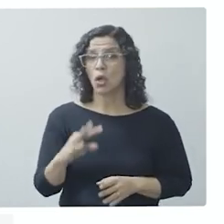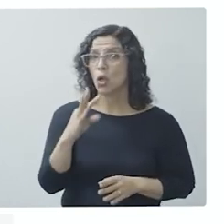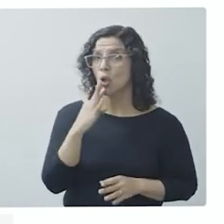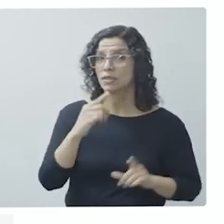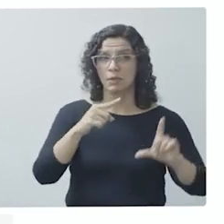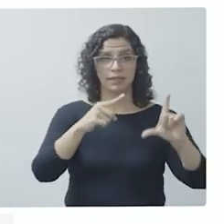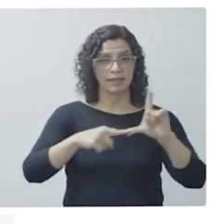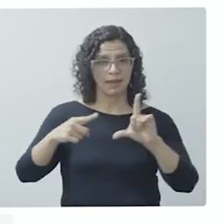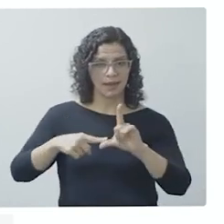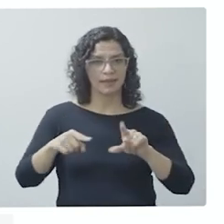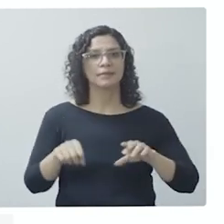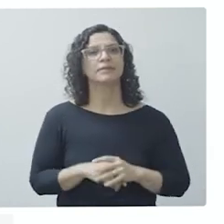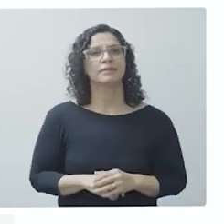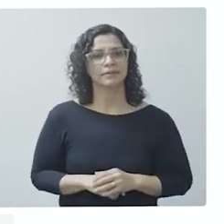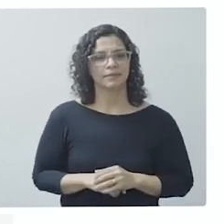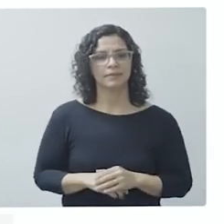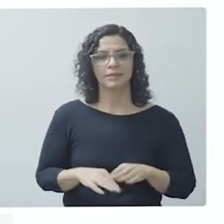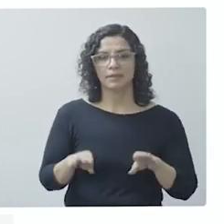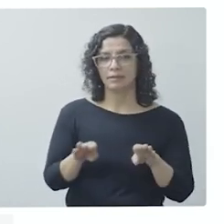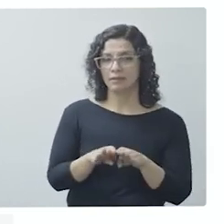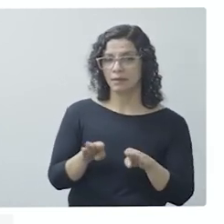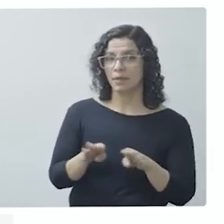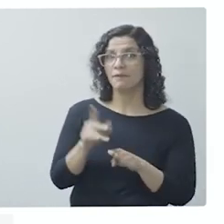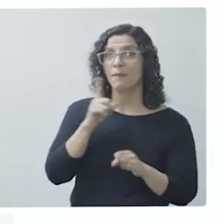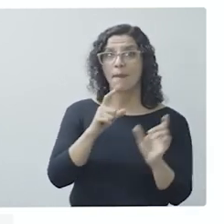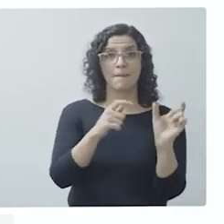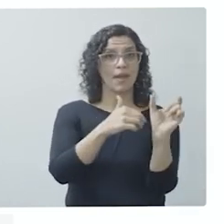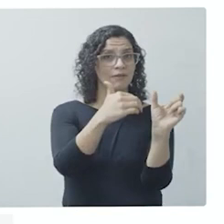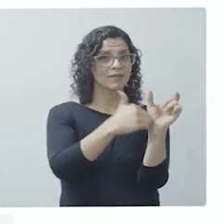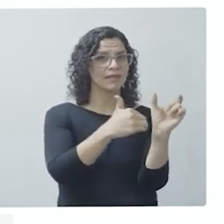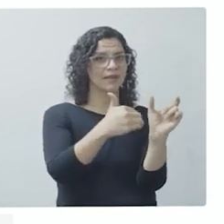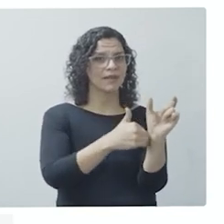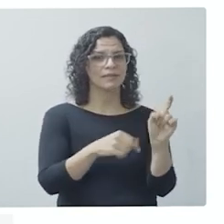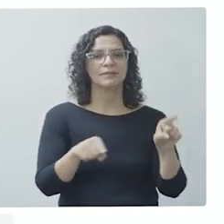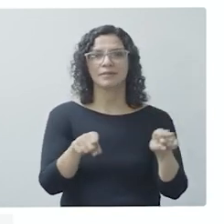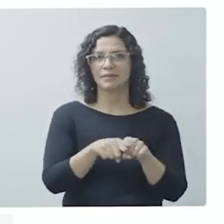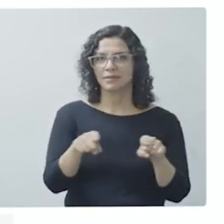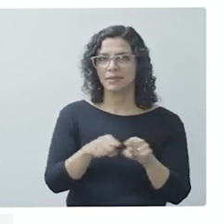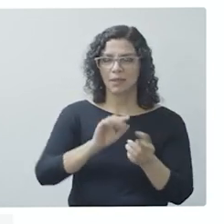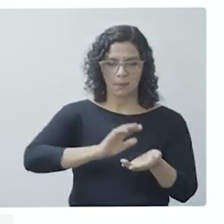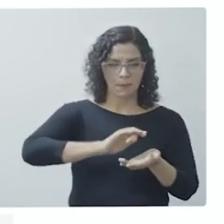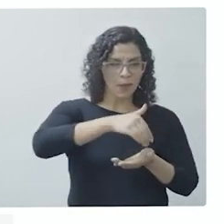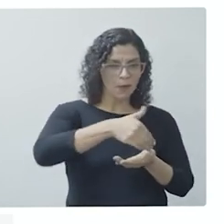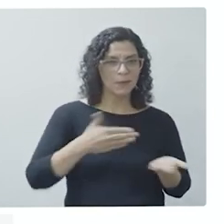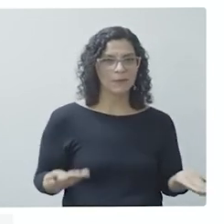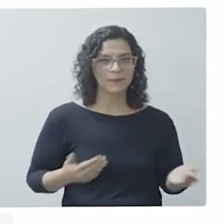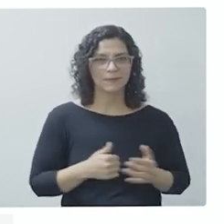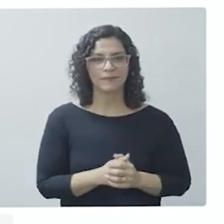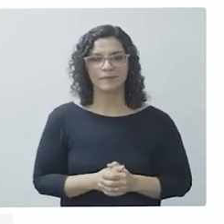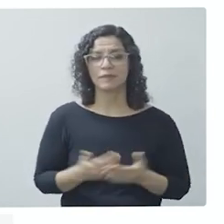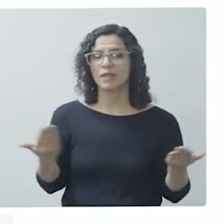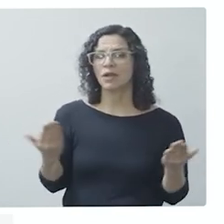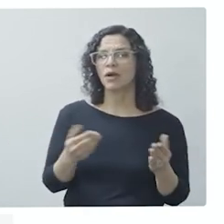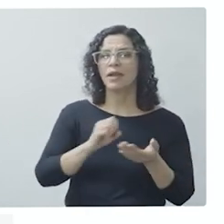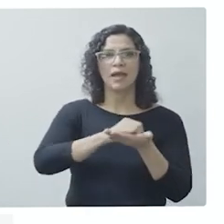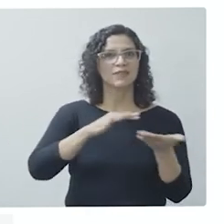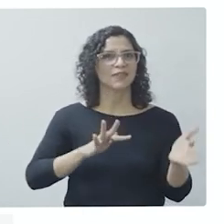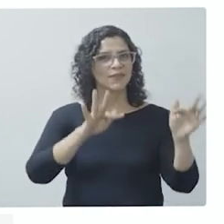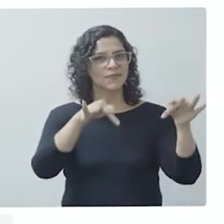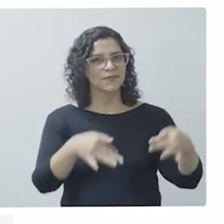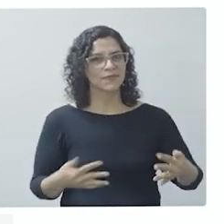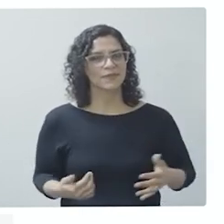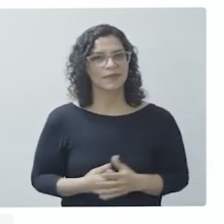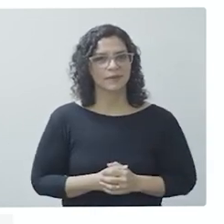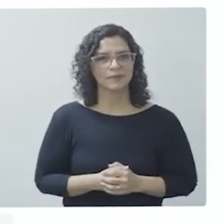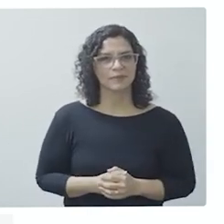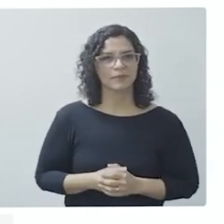Conhecemos as letras. Tivemos a palavra secreta do baú. E a tarefa